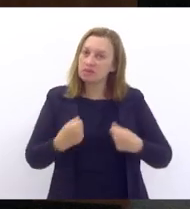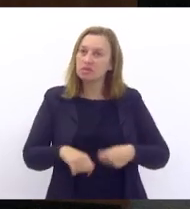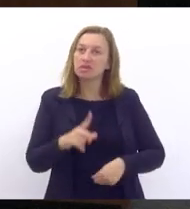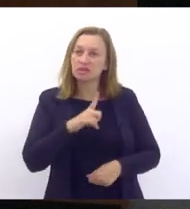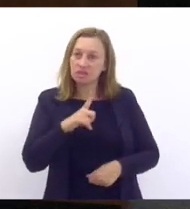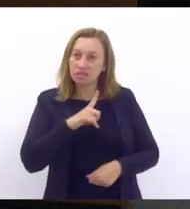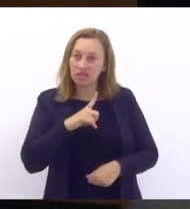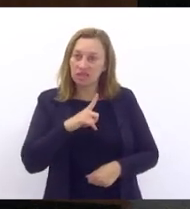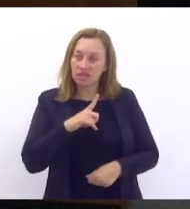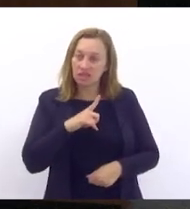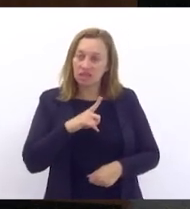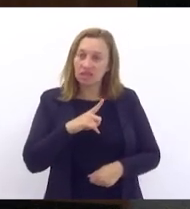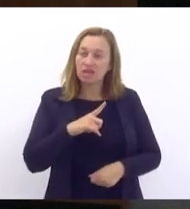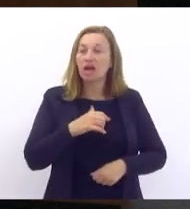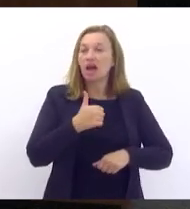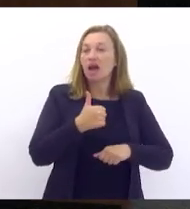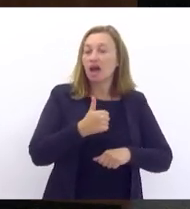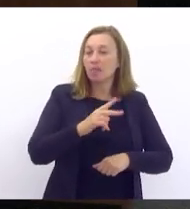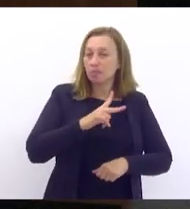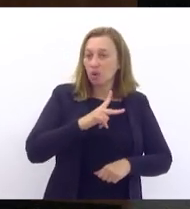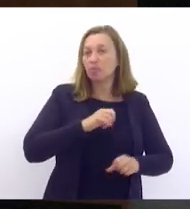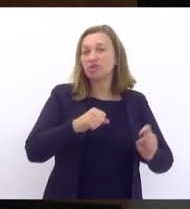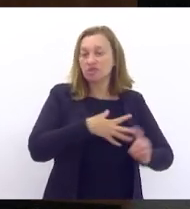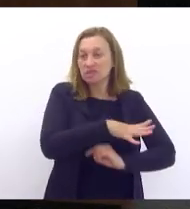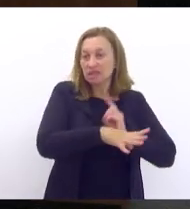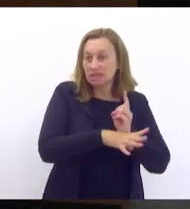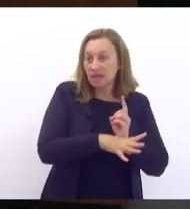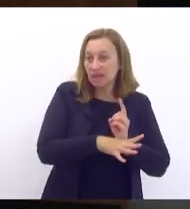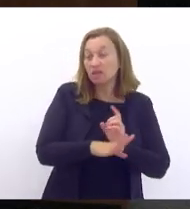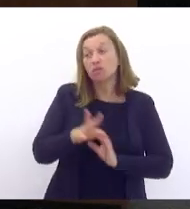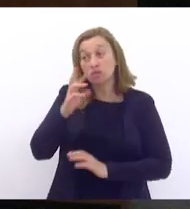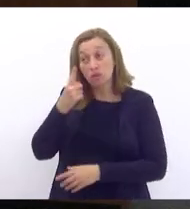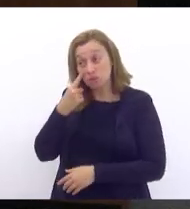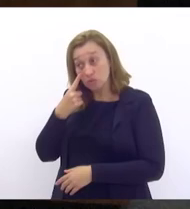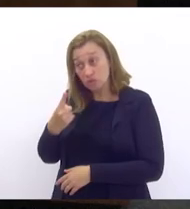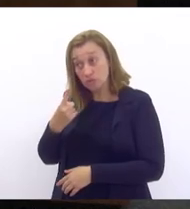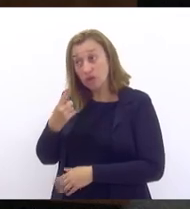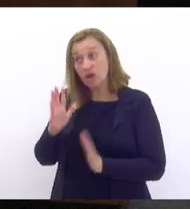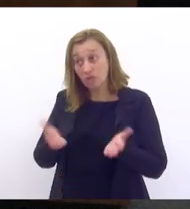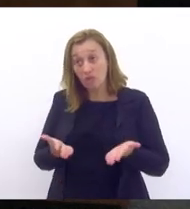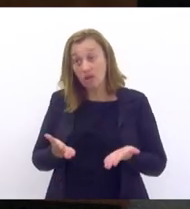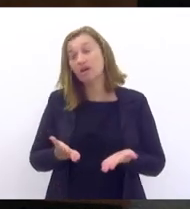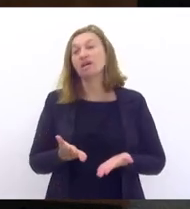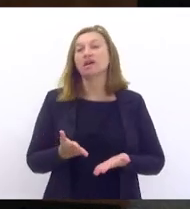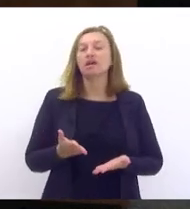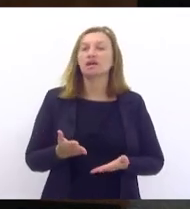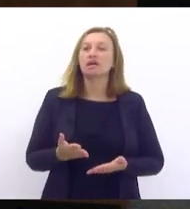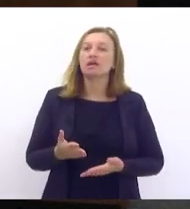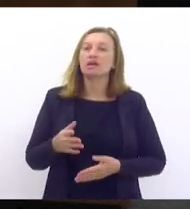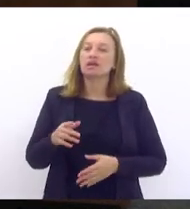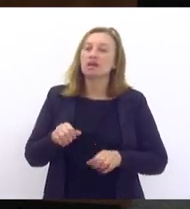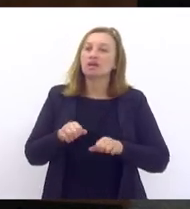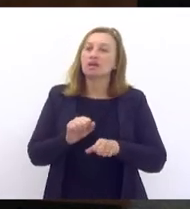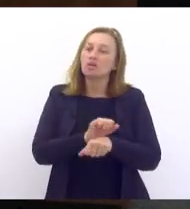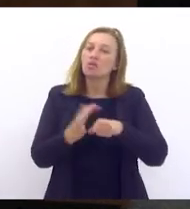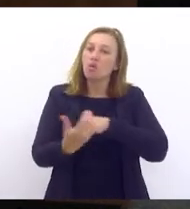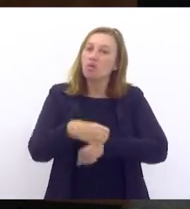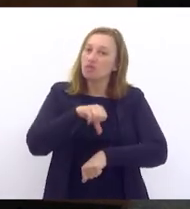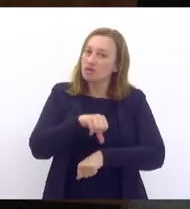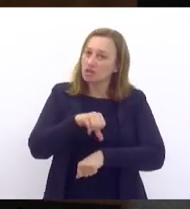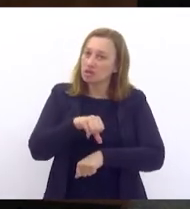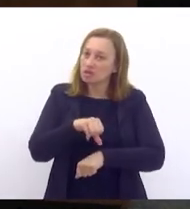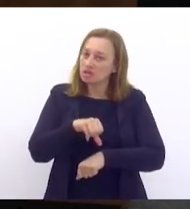a força da própria sociedade. Só acabou de ver agora mesmo a praga da Covid, que não foi